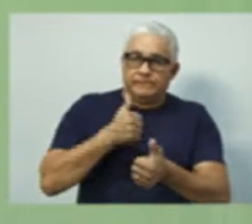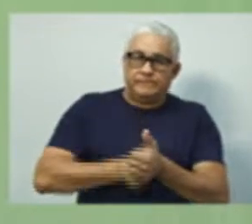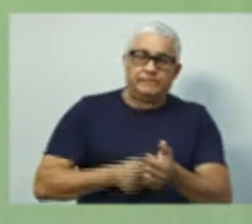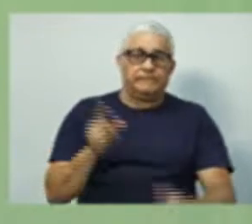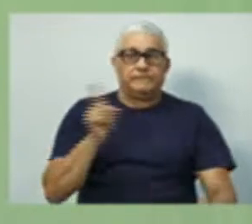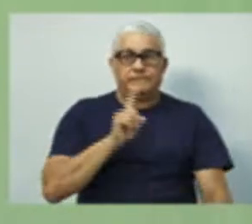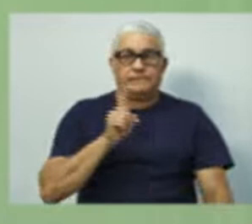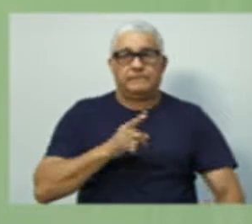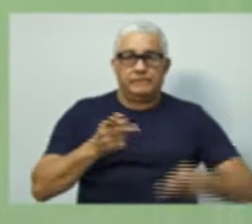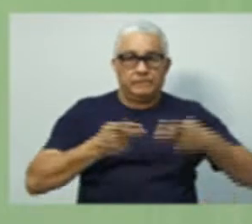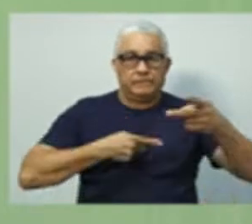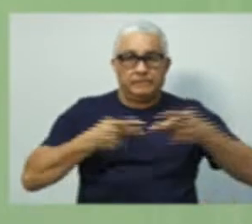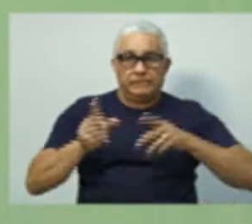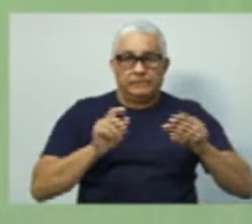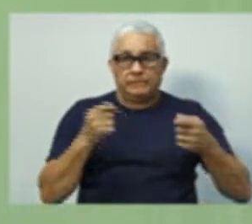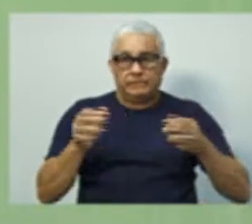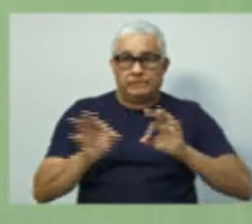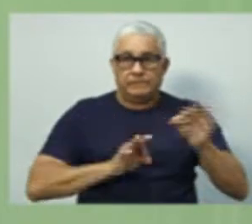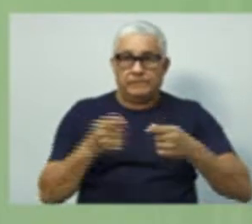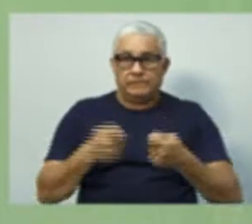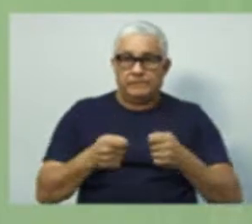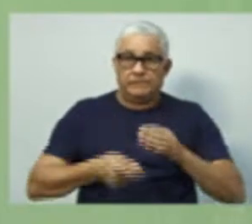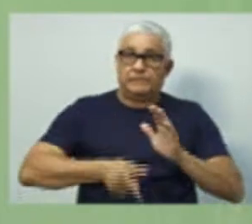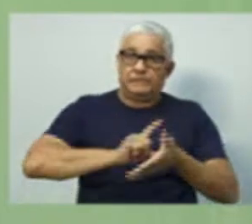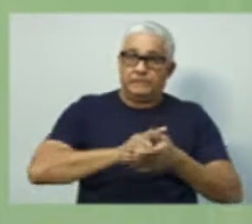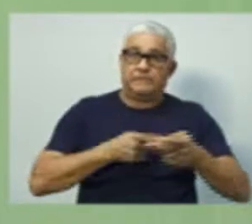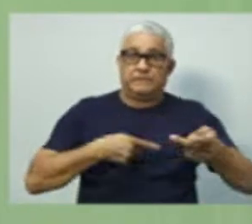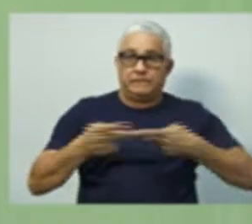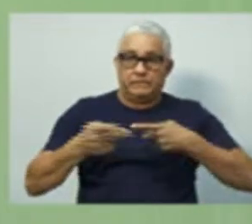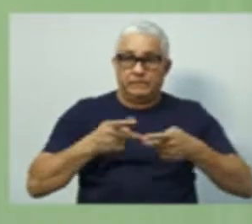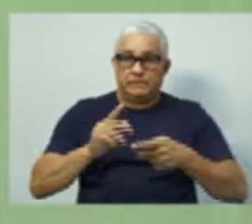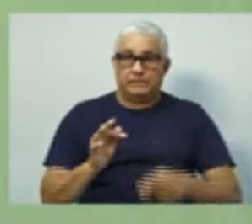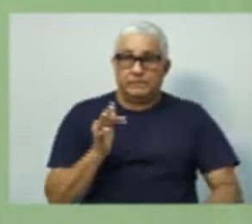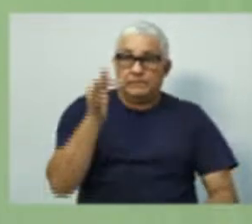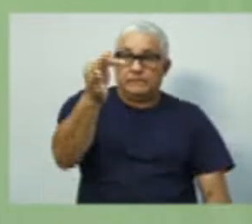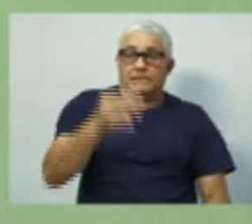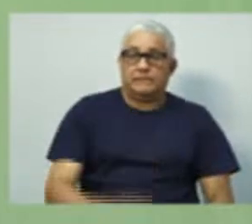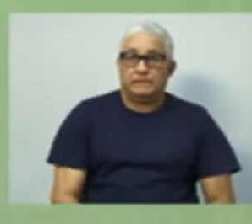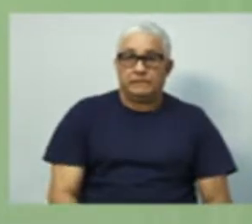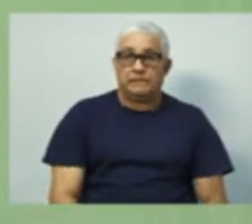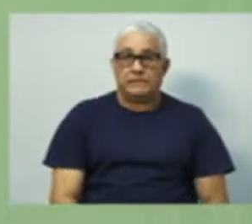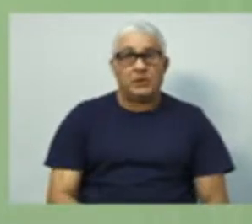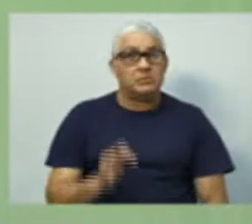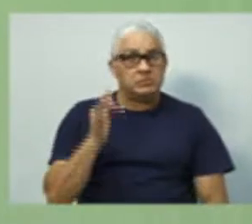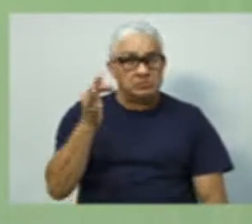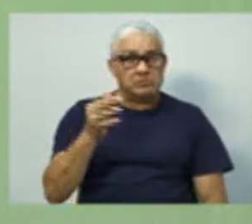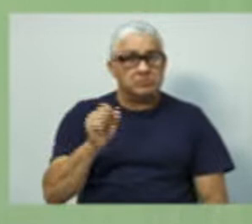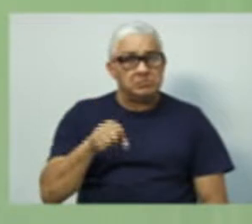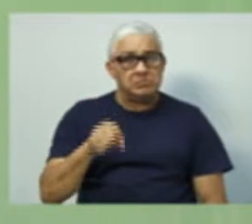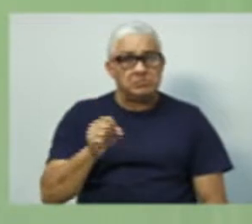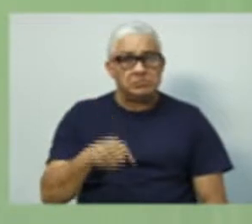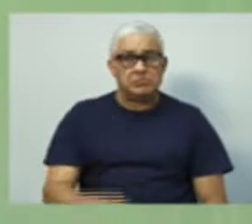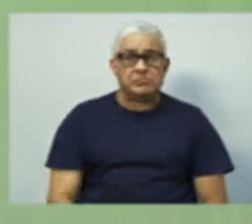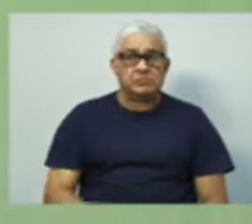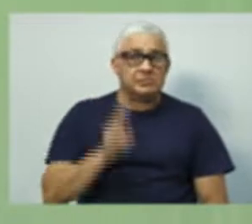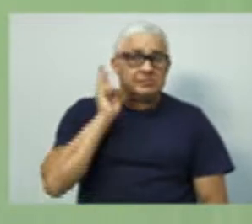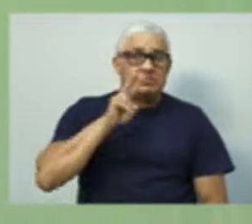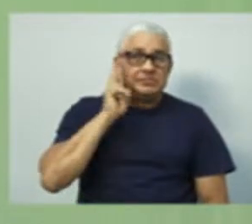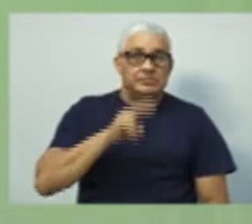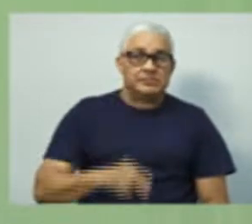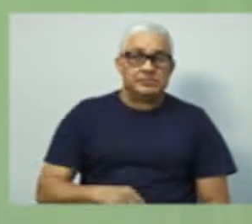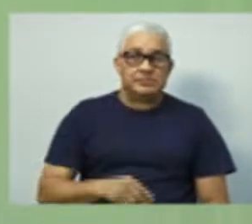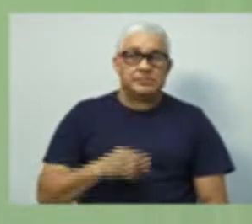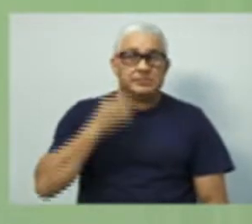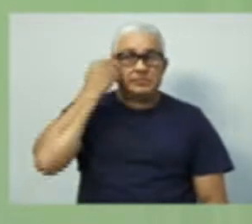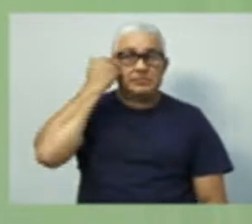montar um planejamento, você tem que fazer uma previsão e uma projeção. Mas não é algo futuro? Sim. Lembra da